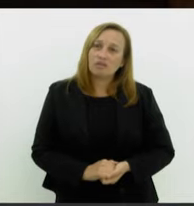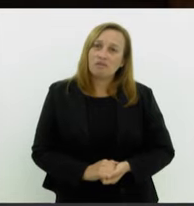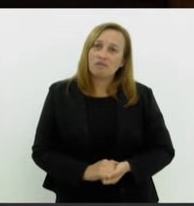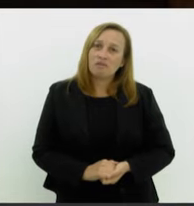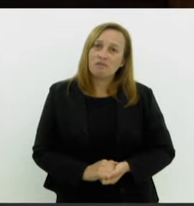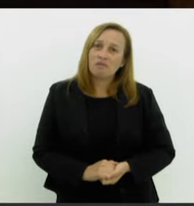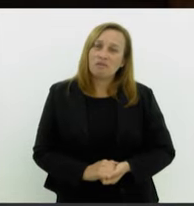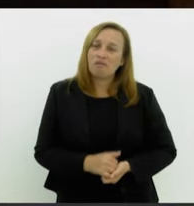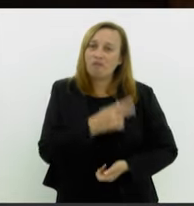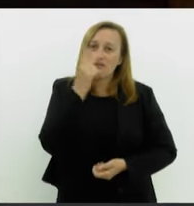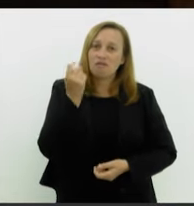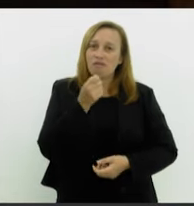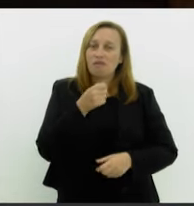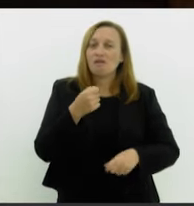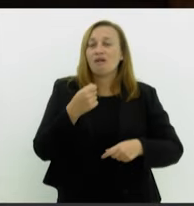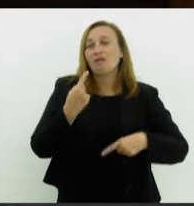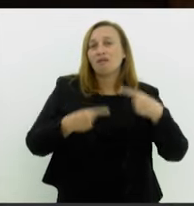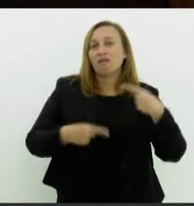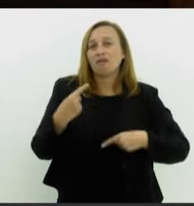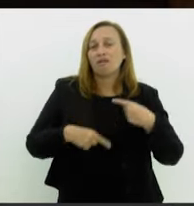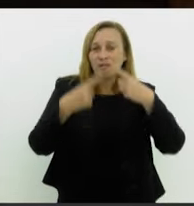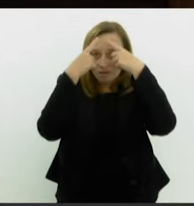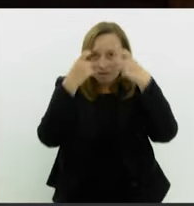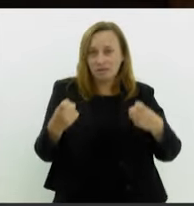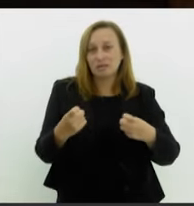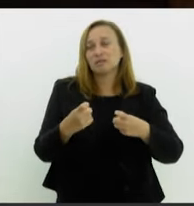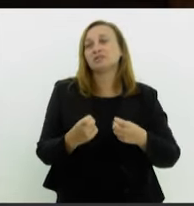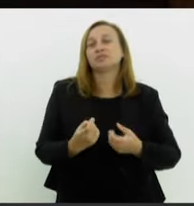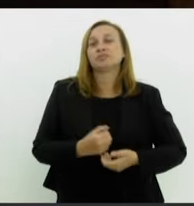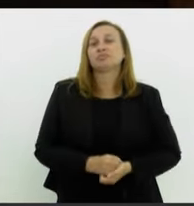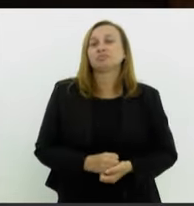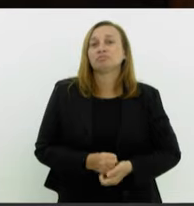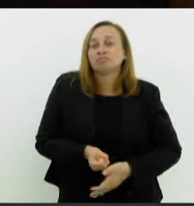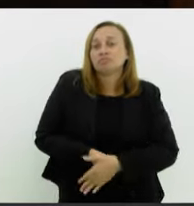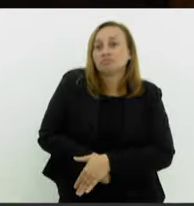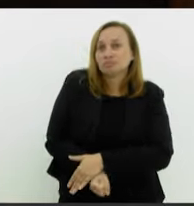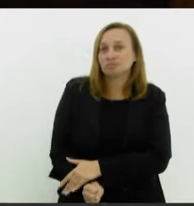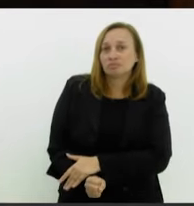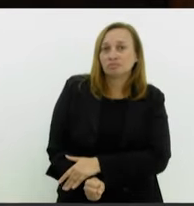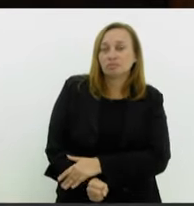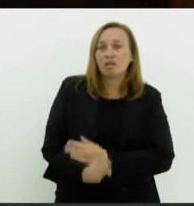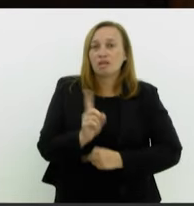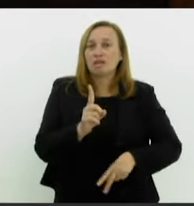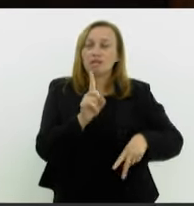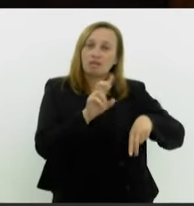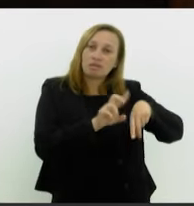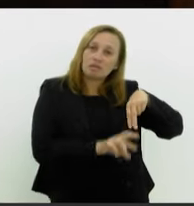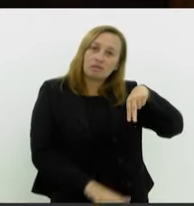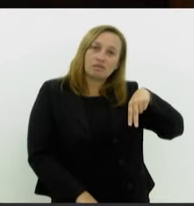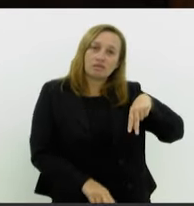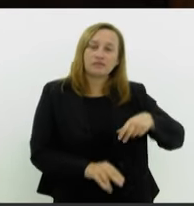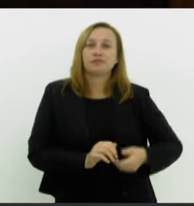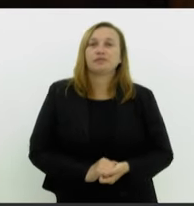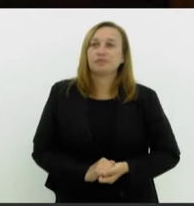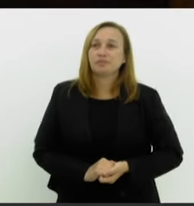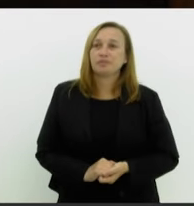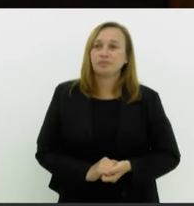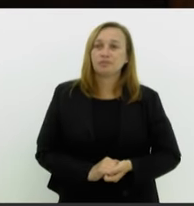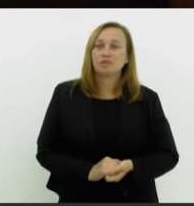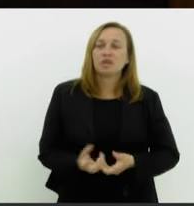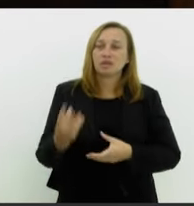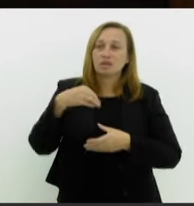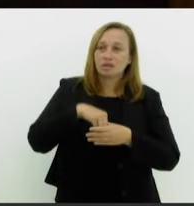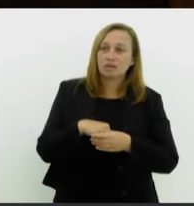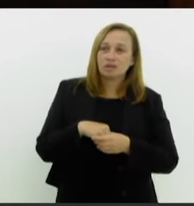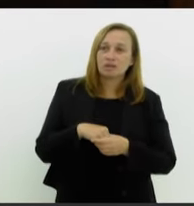discute que a violência obstétrica não é uma violência de gênero por Excelência dentro